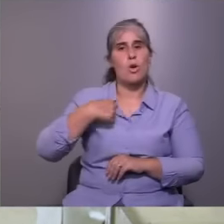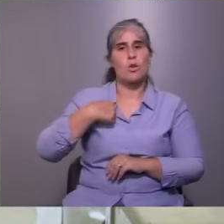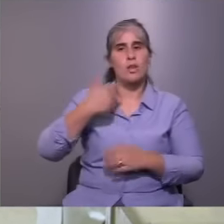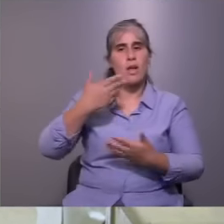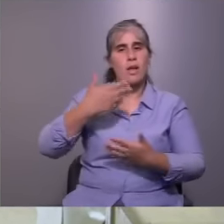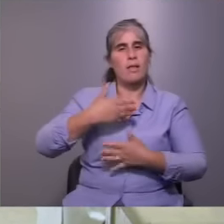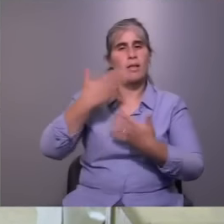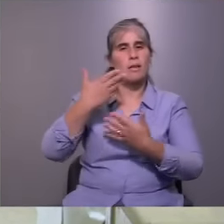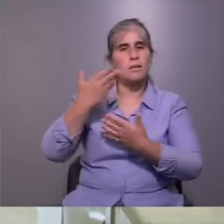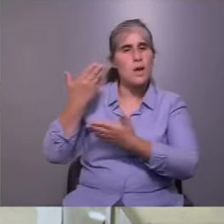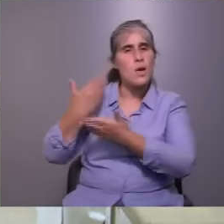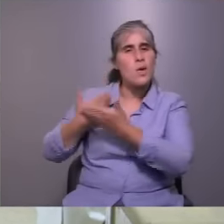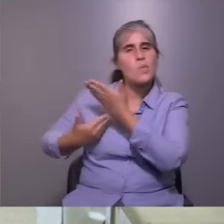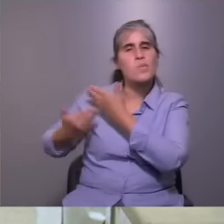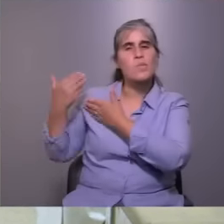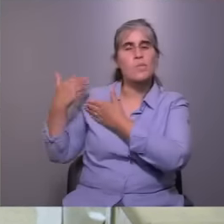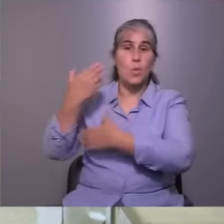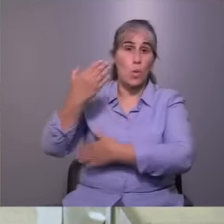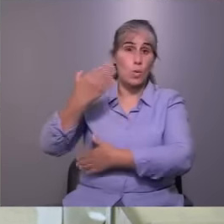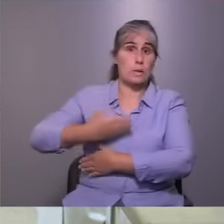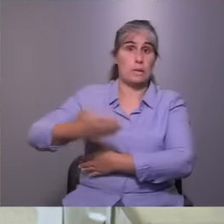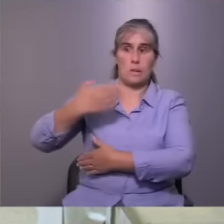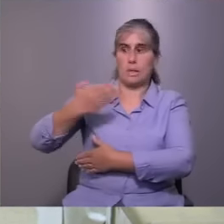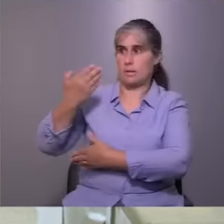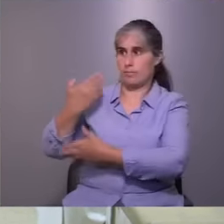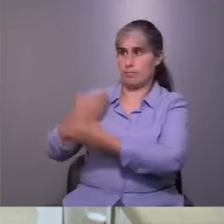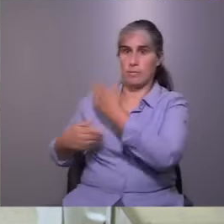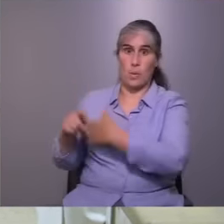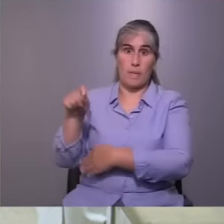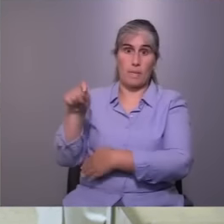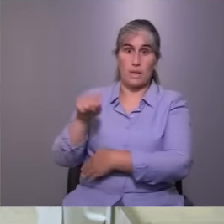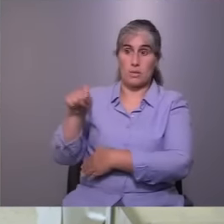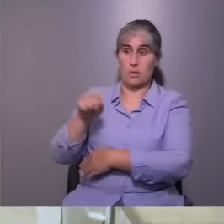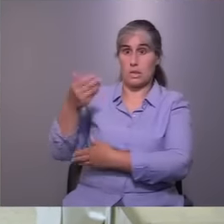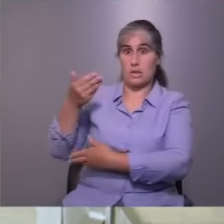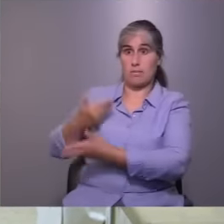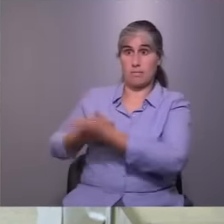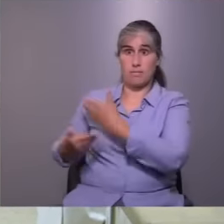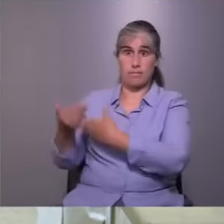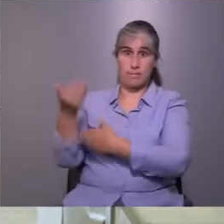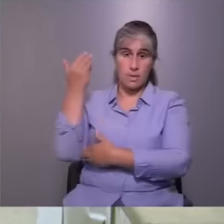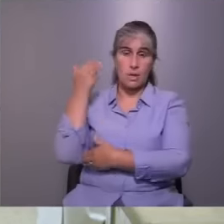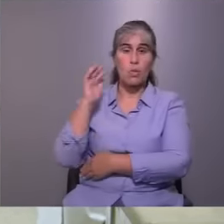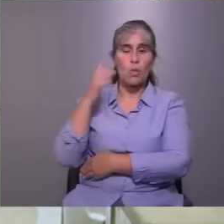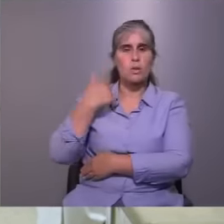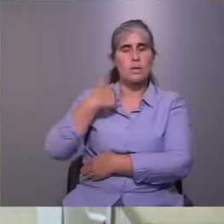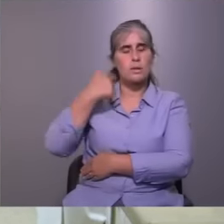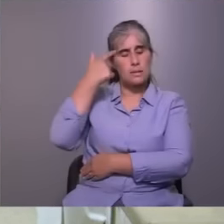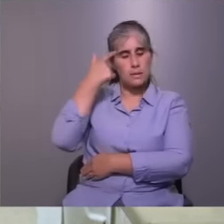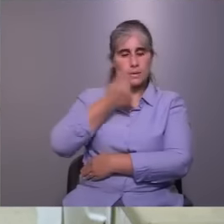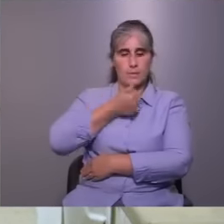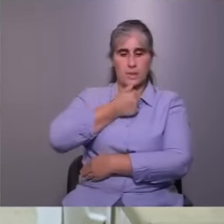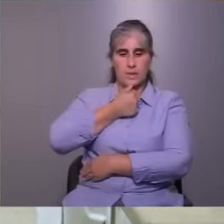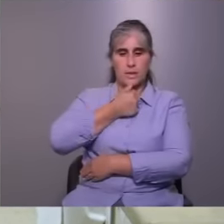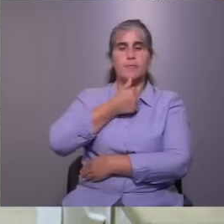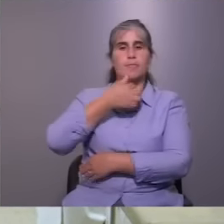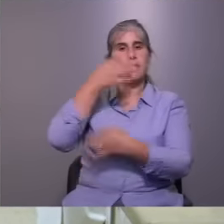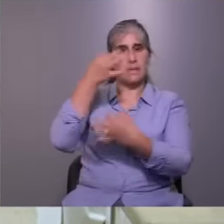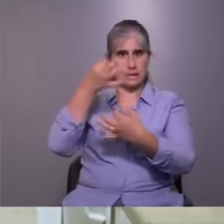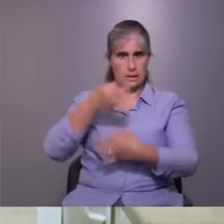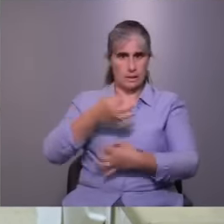viver. Certamente começámos a prepará-la já há muito mais dias, porventura semanas